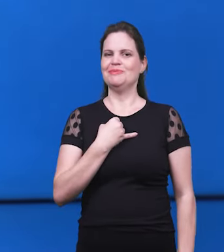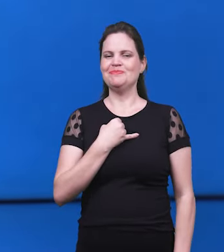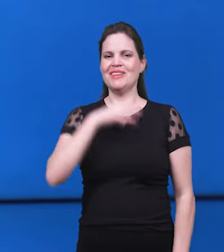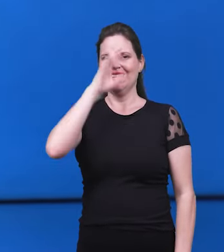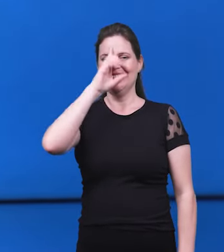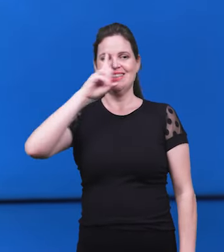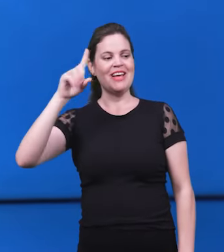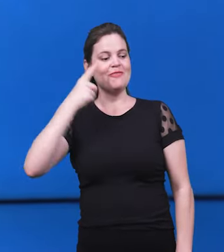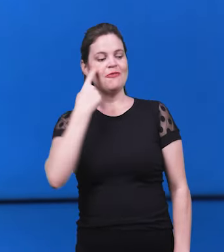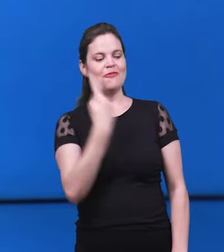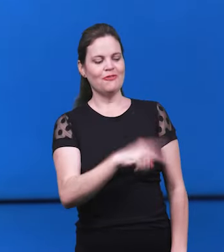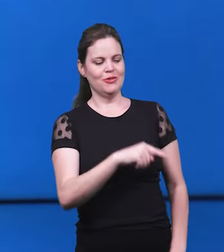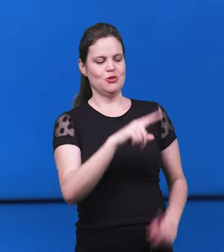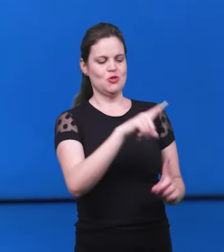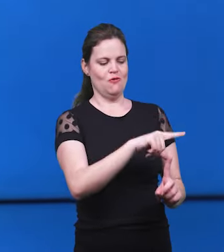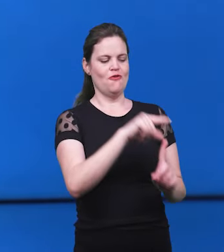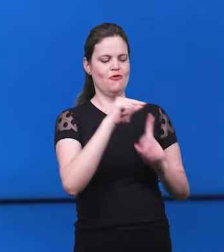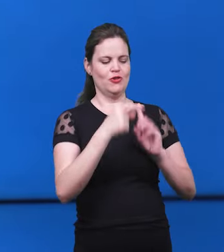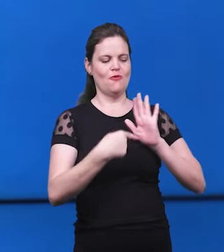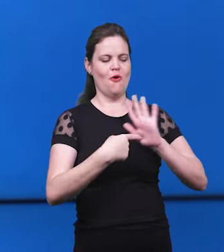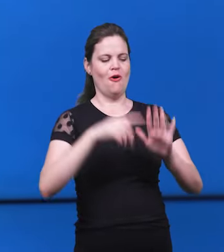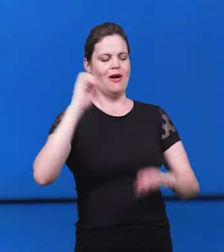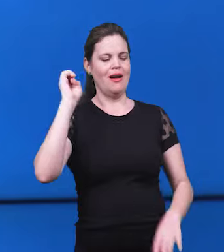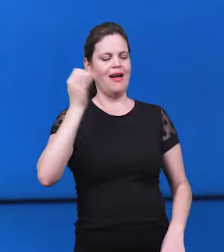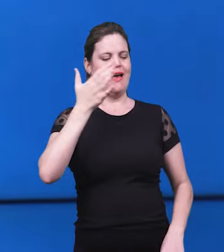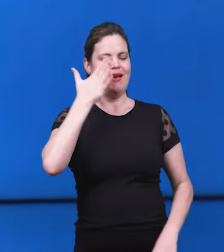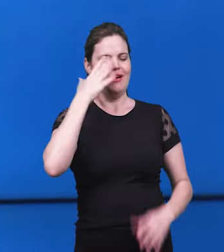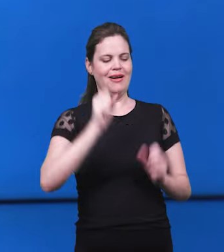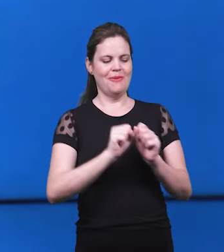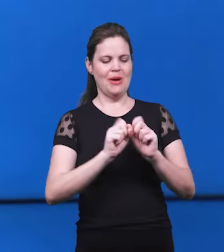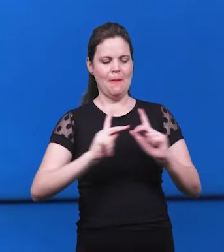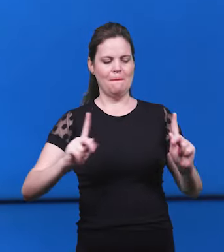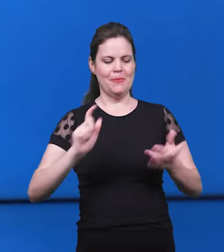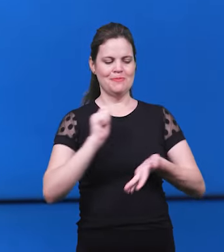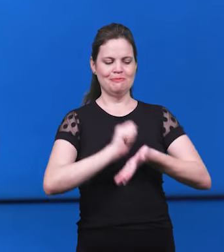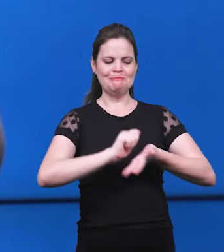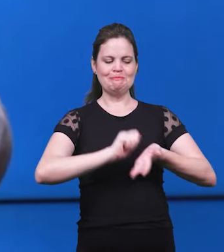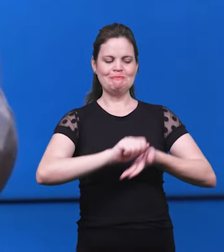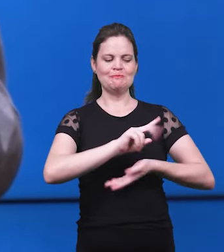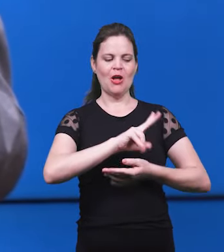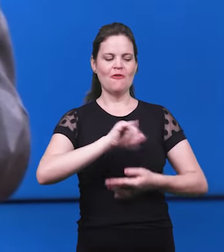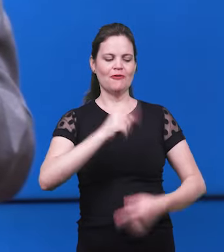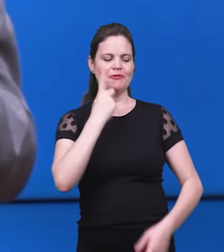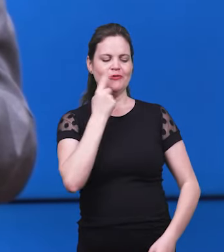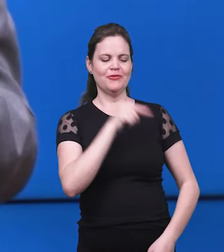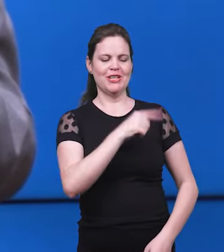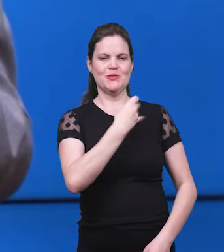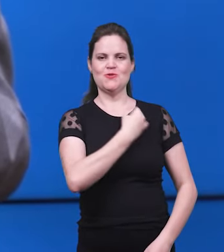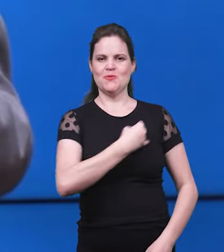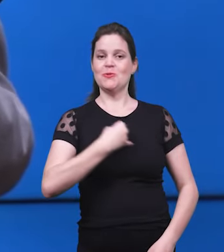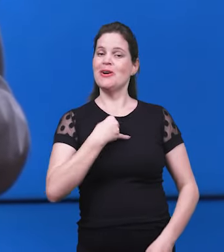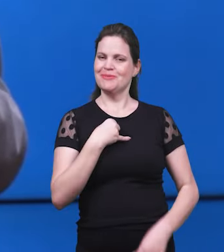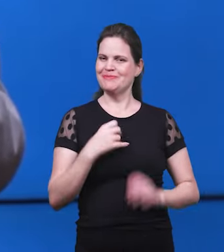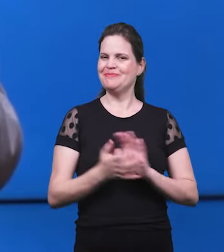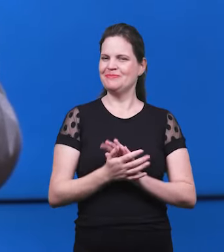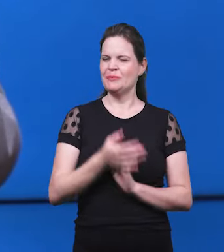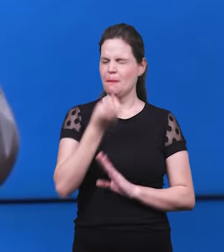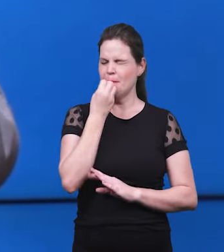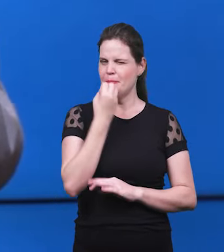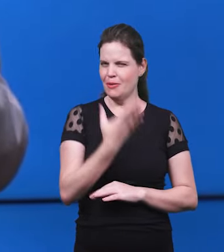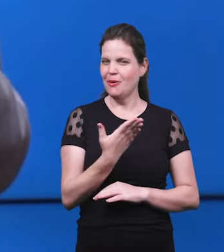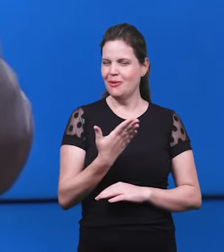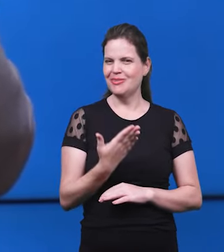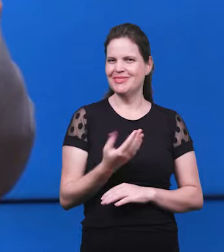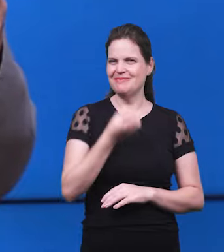escolhido por Deus, escolhido pelo Senhor Jesus para escrever o livro de Apocalipse. Muito bem, as três perguntas,